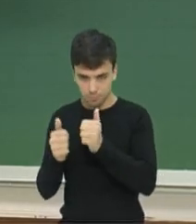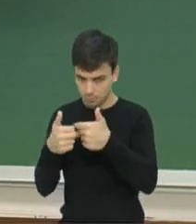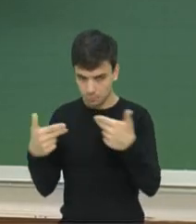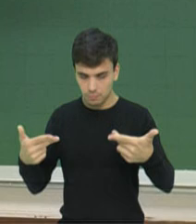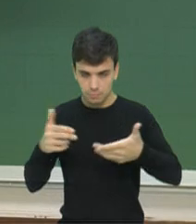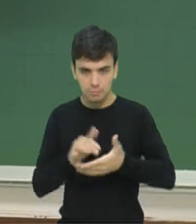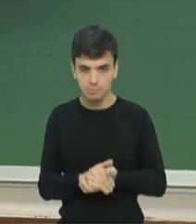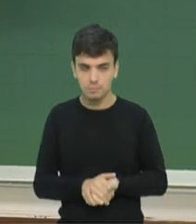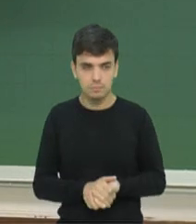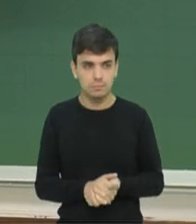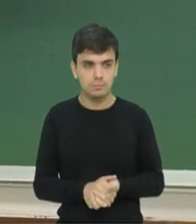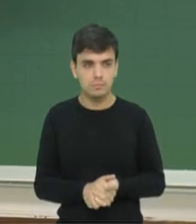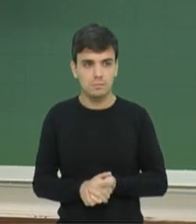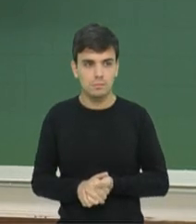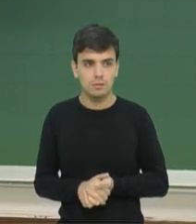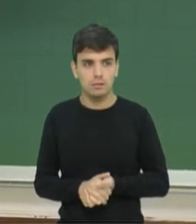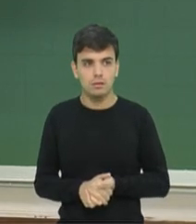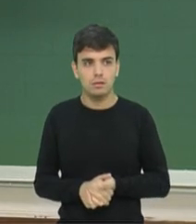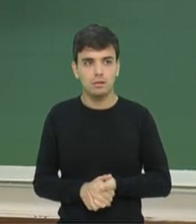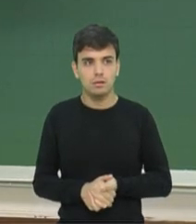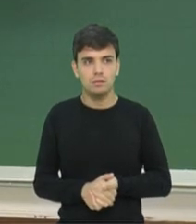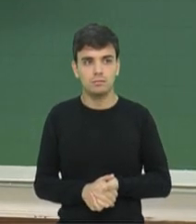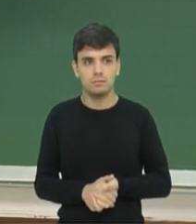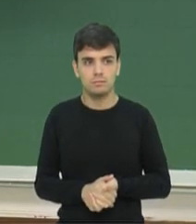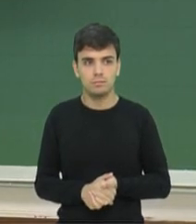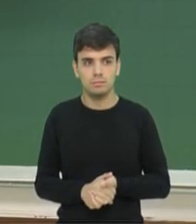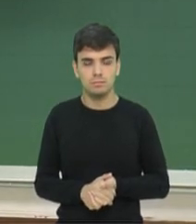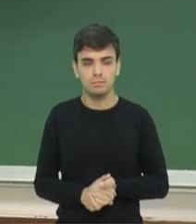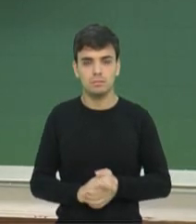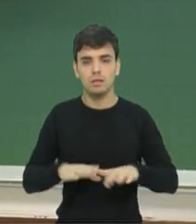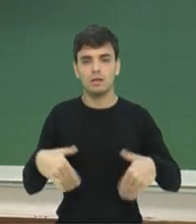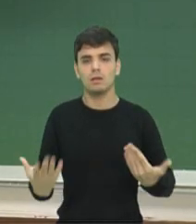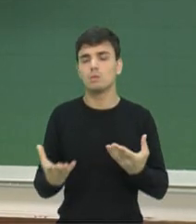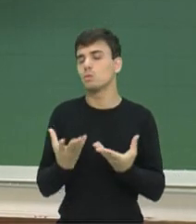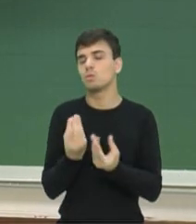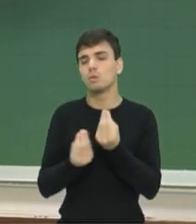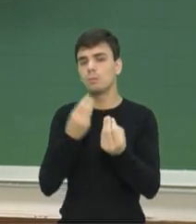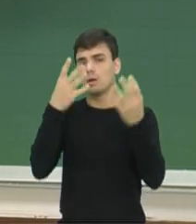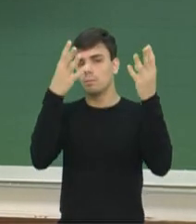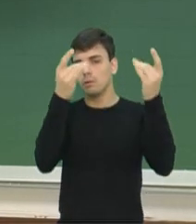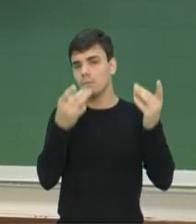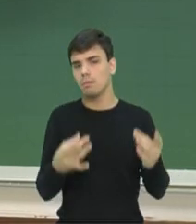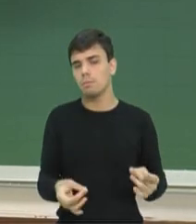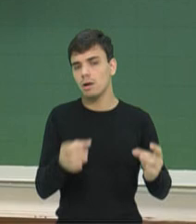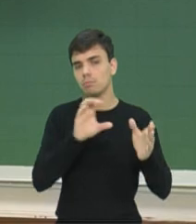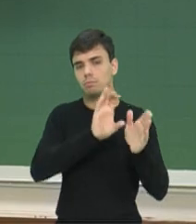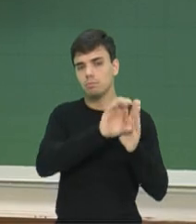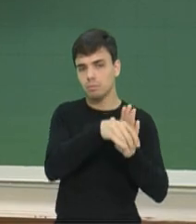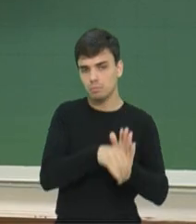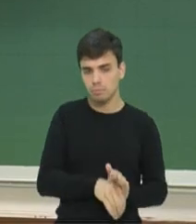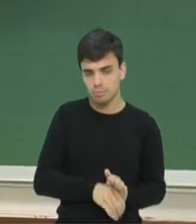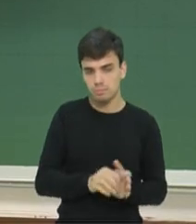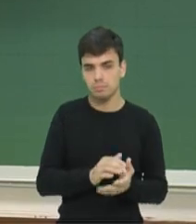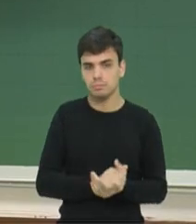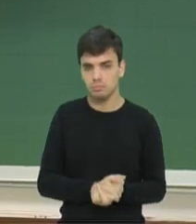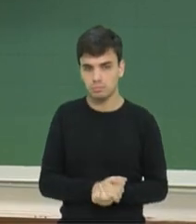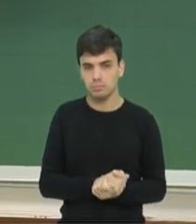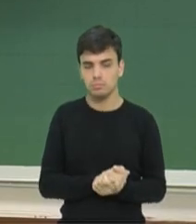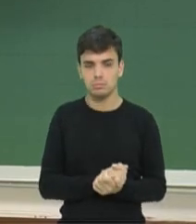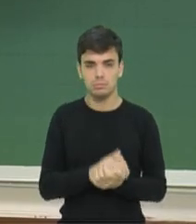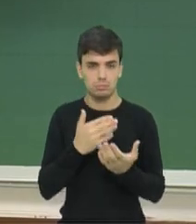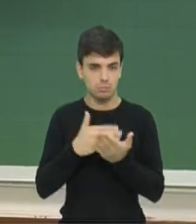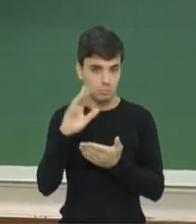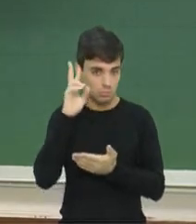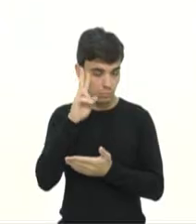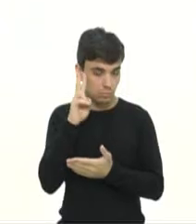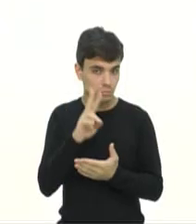na animação. Então, como nós vamos definir em primeiro momento o que é Karatê, depois nós vamos para a parte histórica do